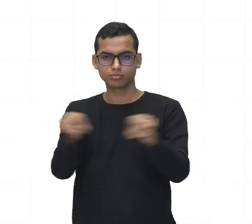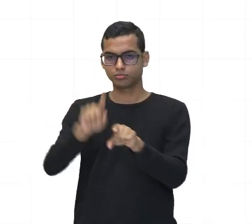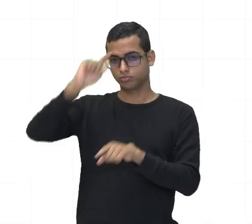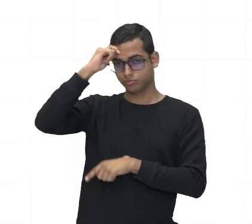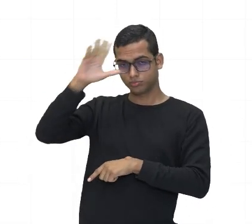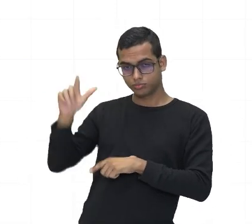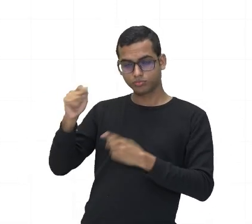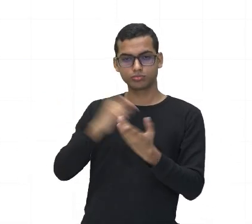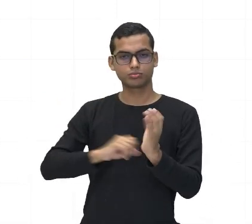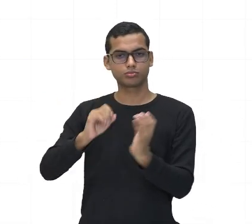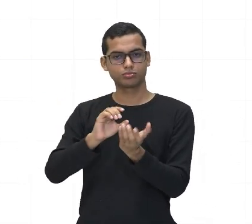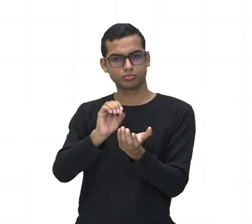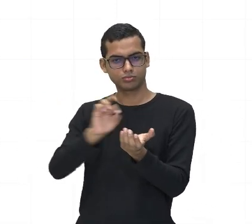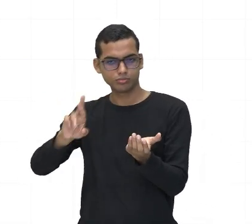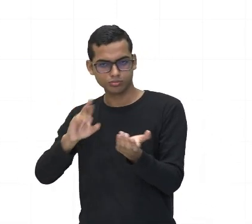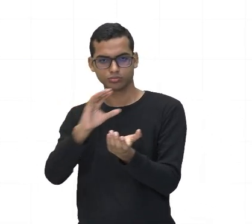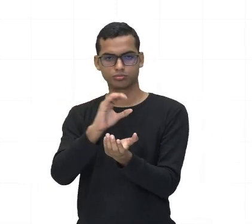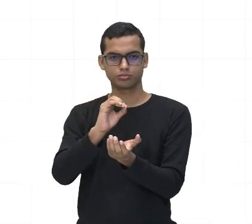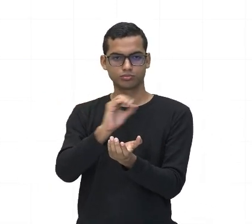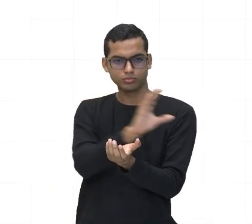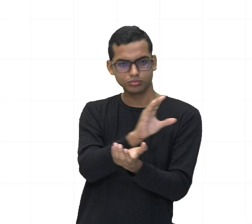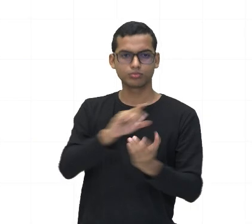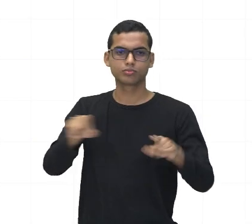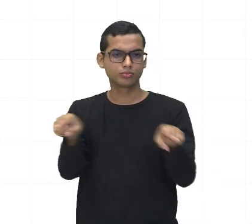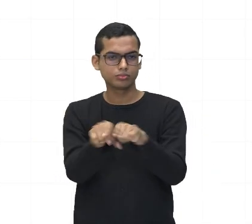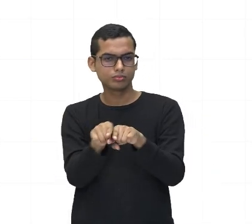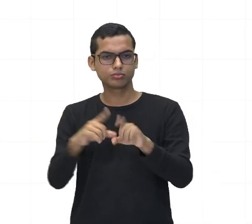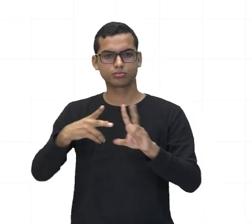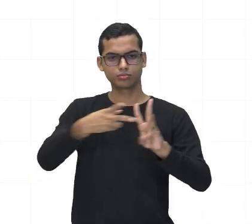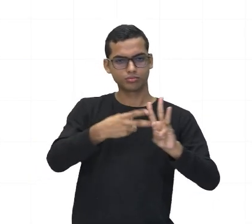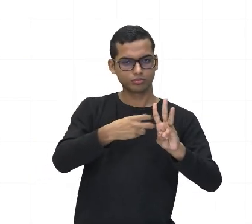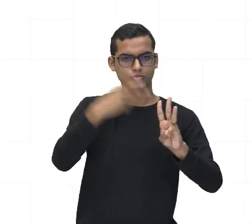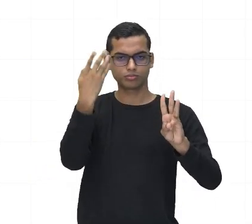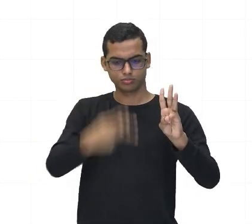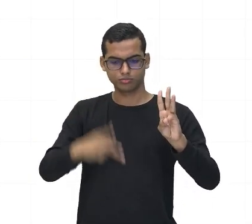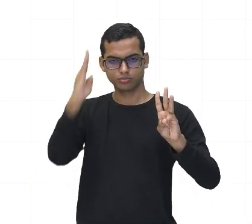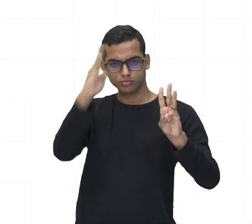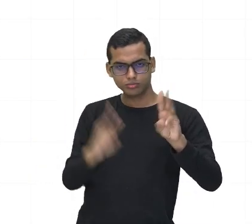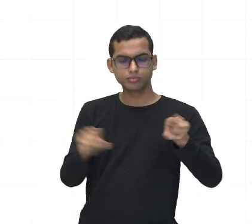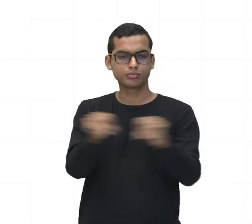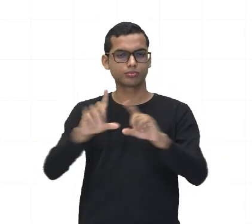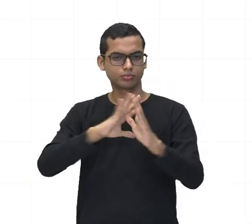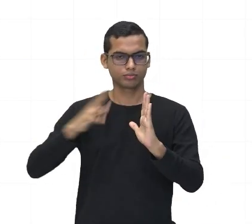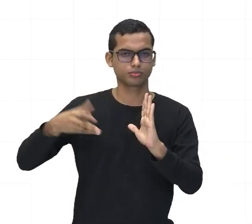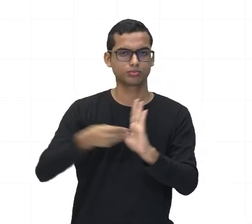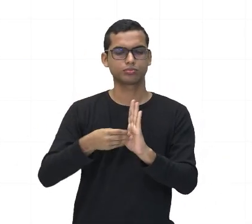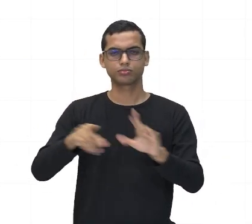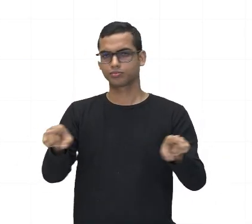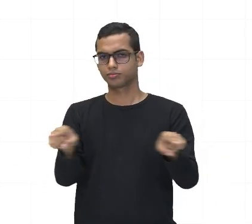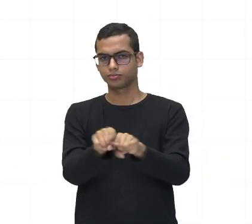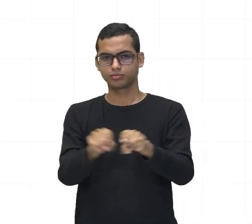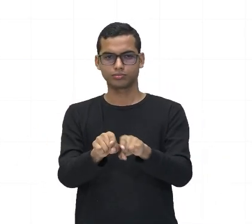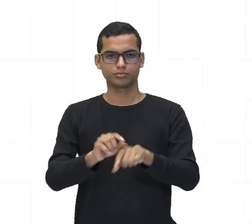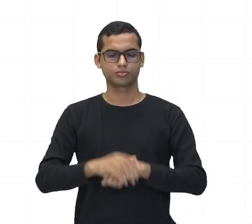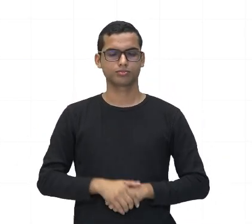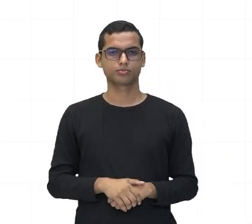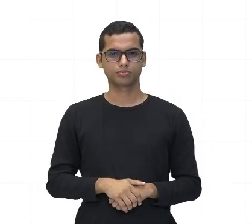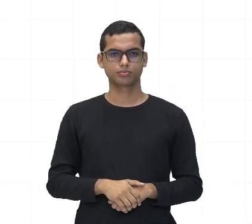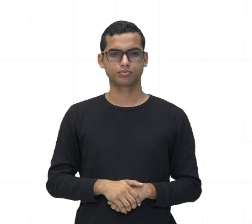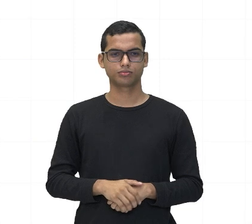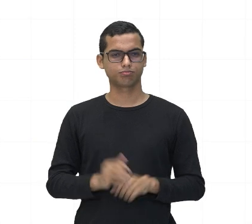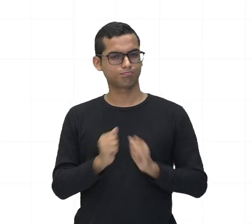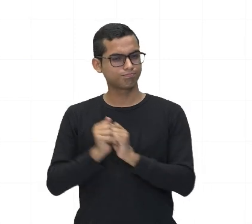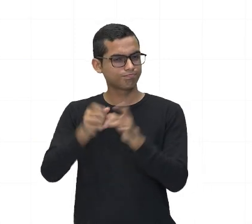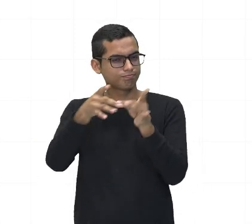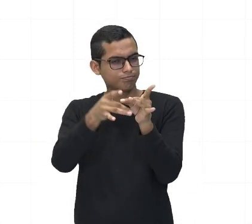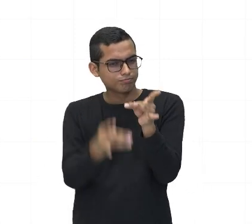africanas, orientais, ocidentais, indígenas brasileiras e amazônicas. E junto,